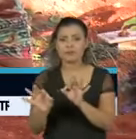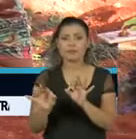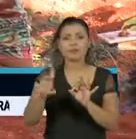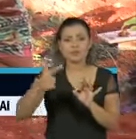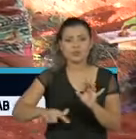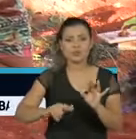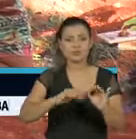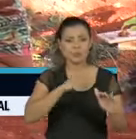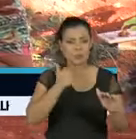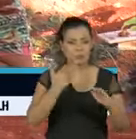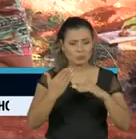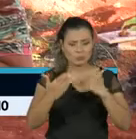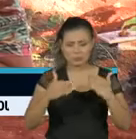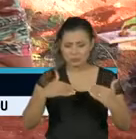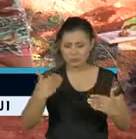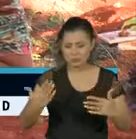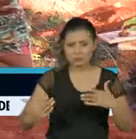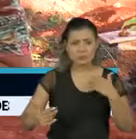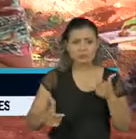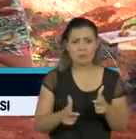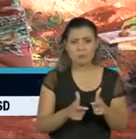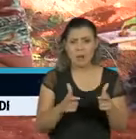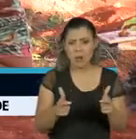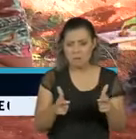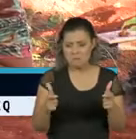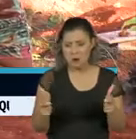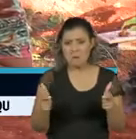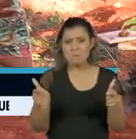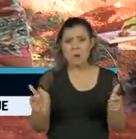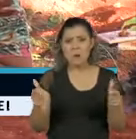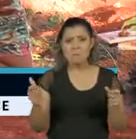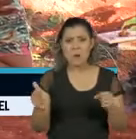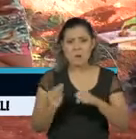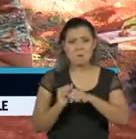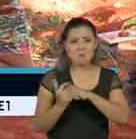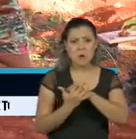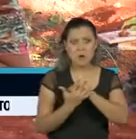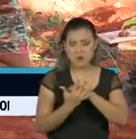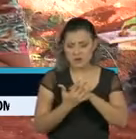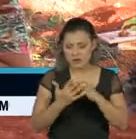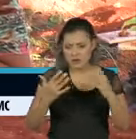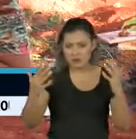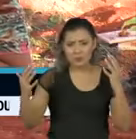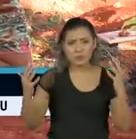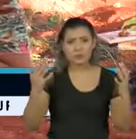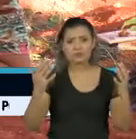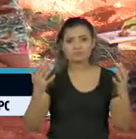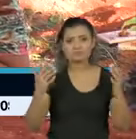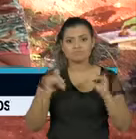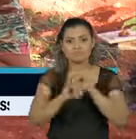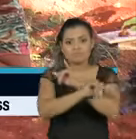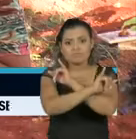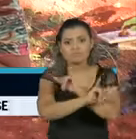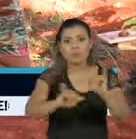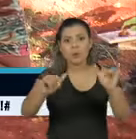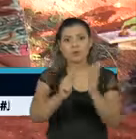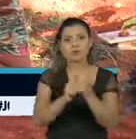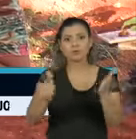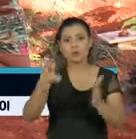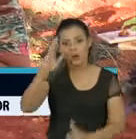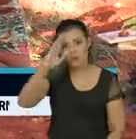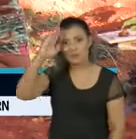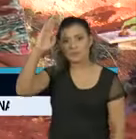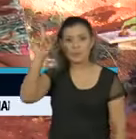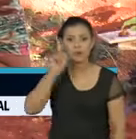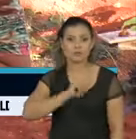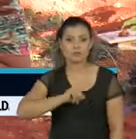mais corpos por causa do crescimento no número de vítimas da Covid-19 foi parar na capa de um dos principais jornais